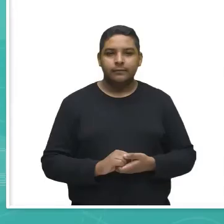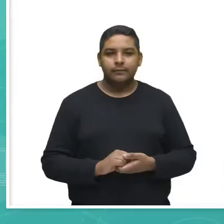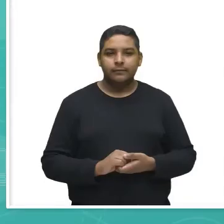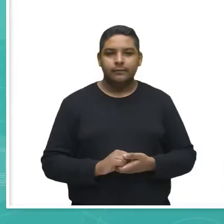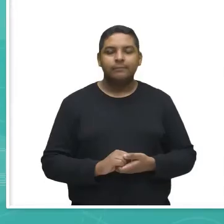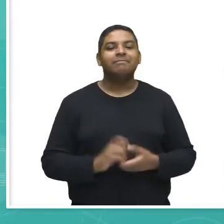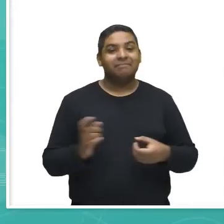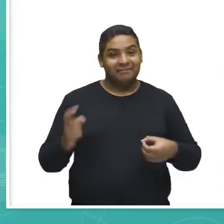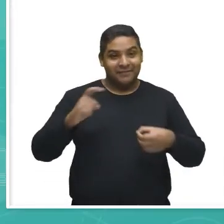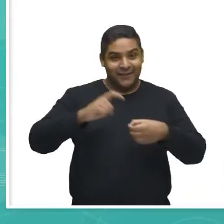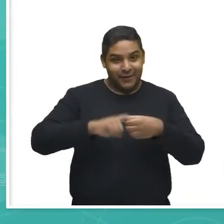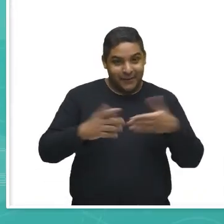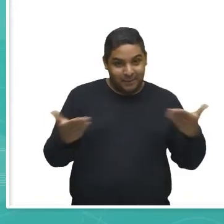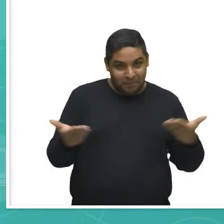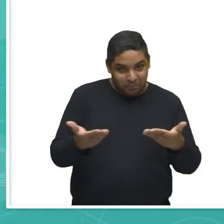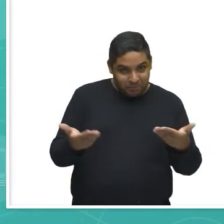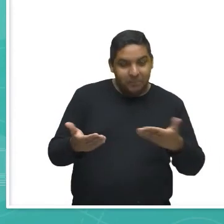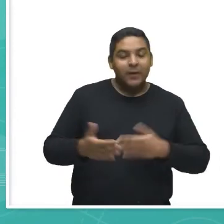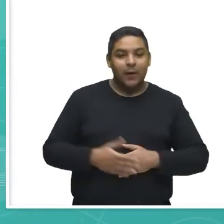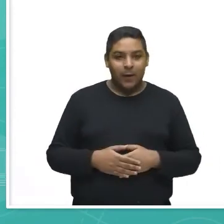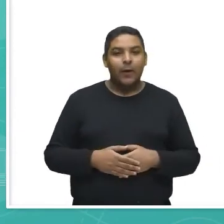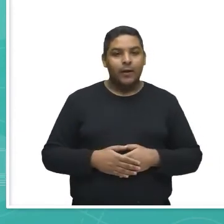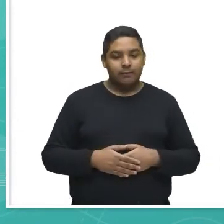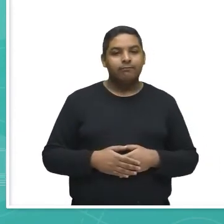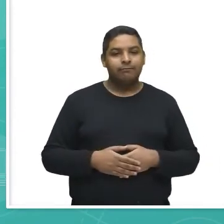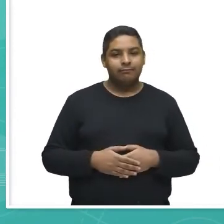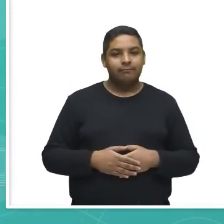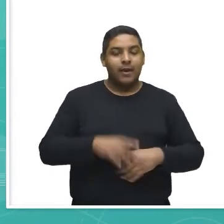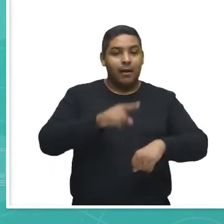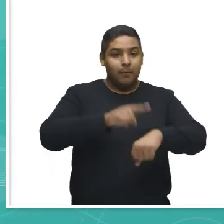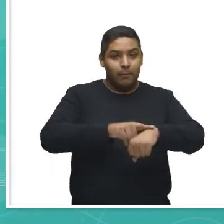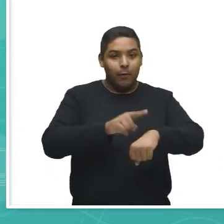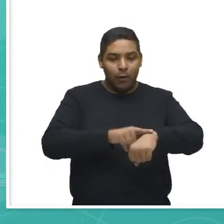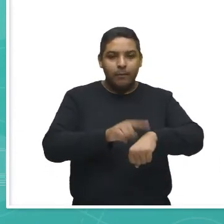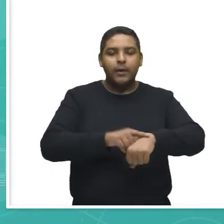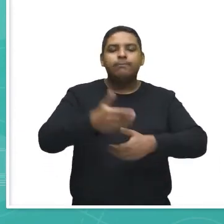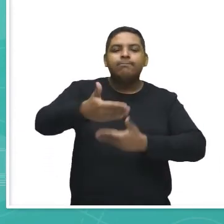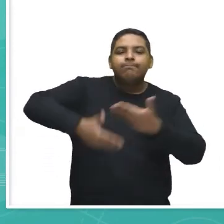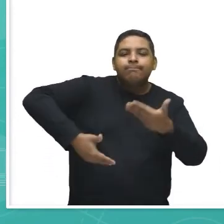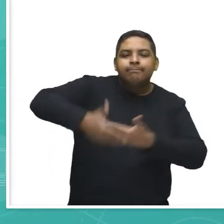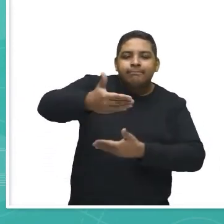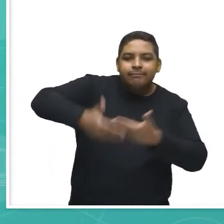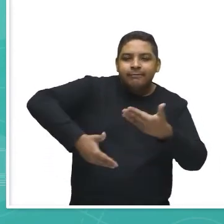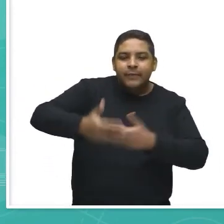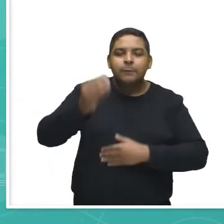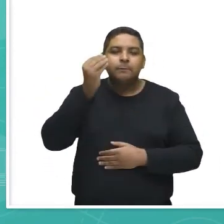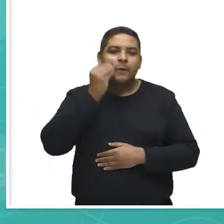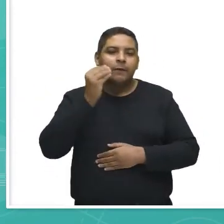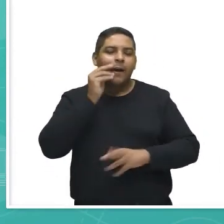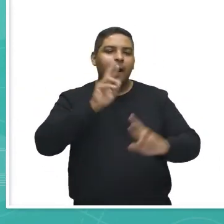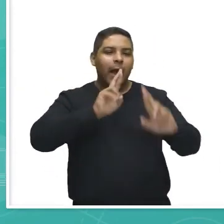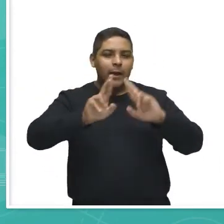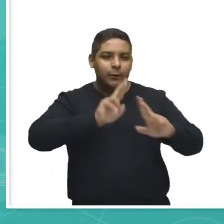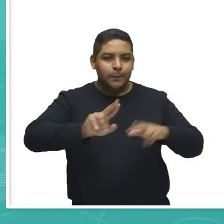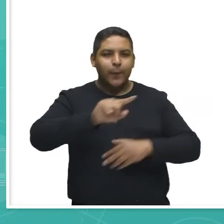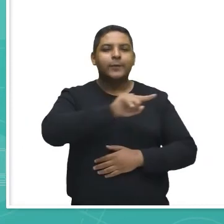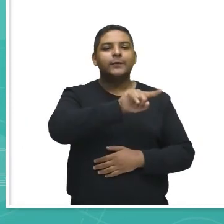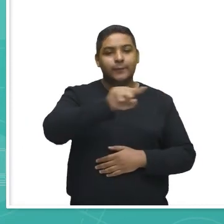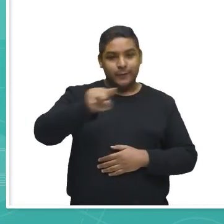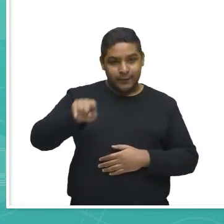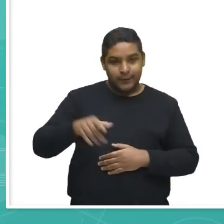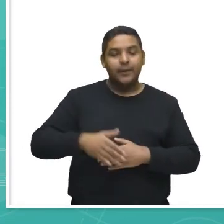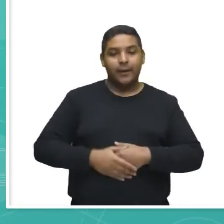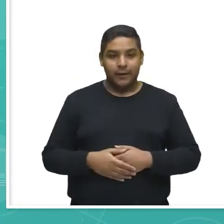estamos retornando agora para o momento da nossa interatividade, verificando aí as respostas de vocês. Participem